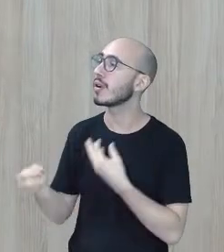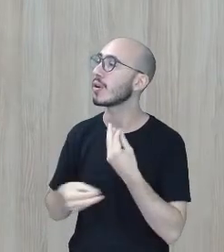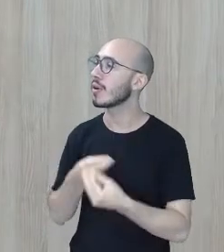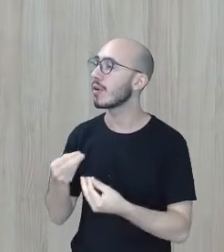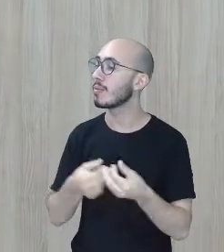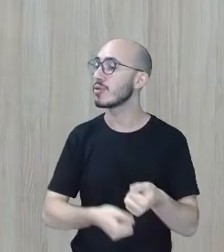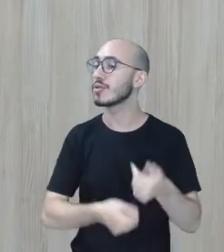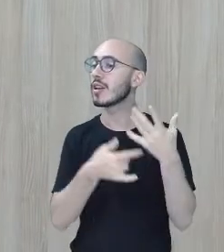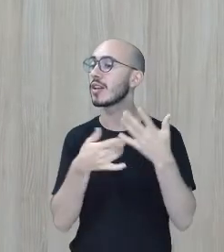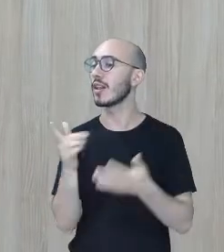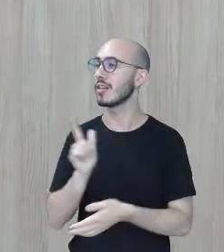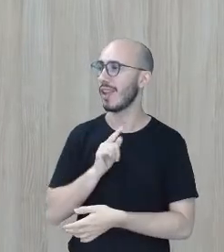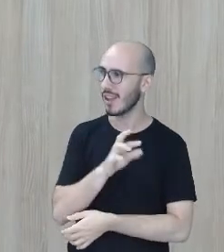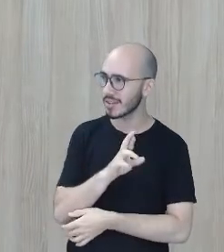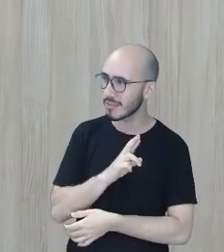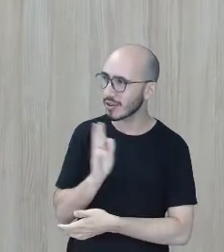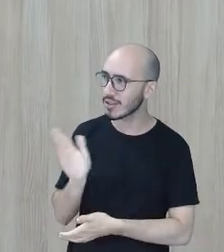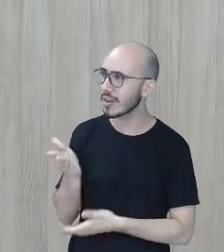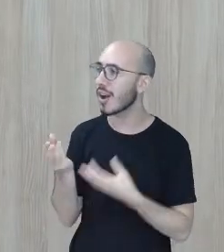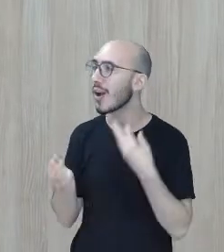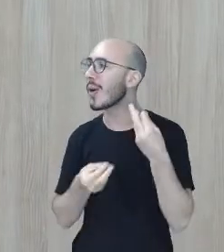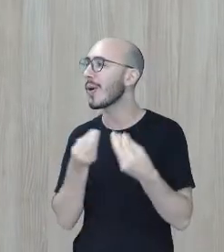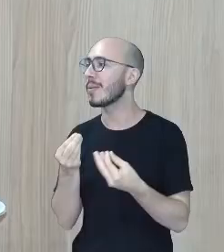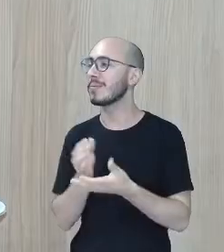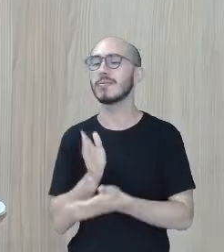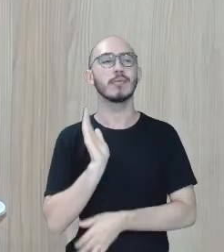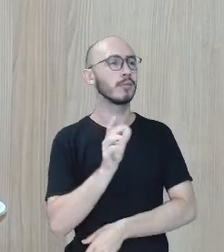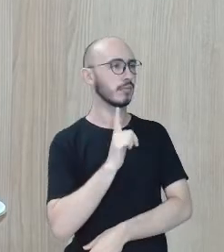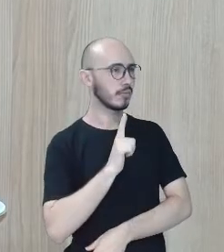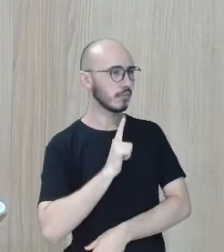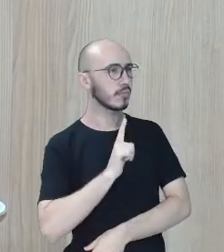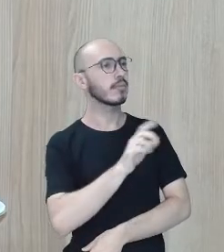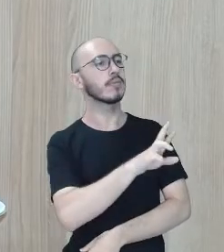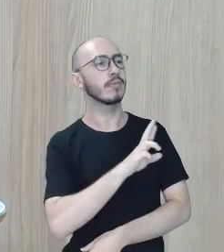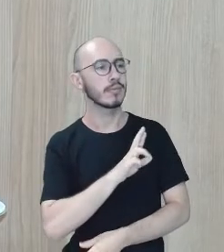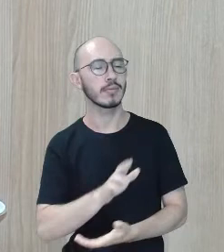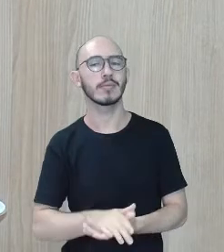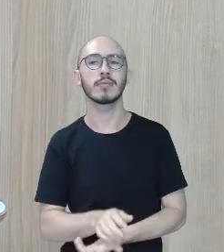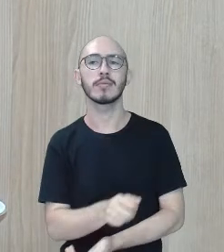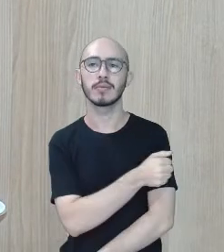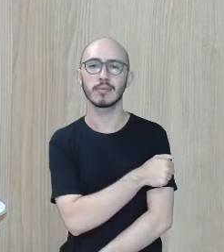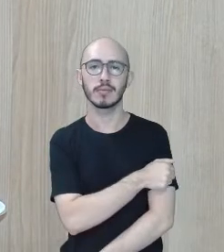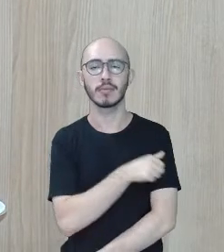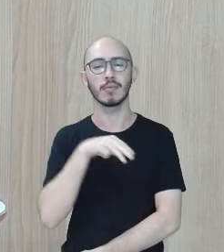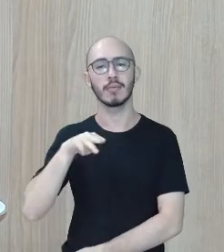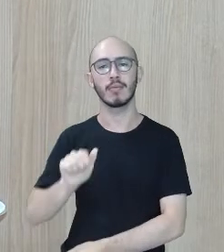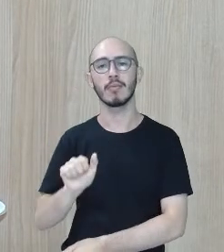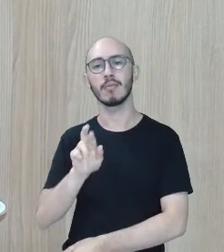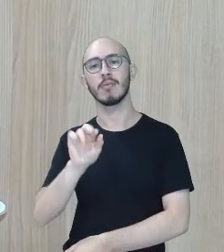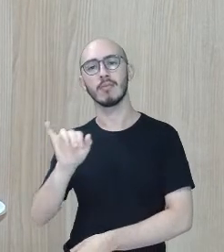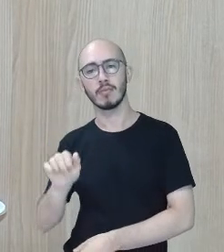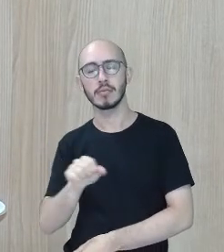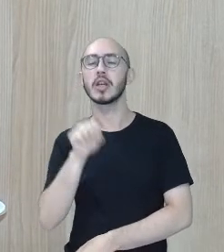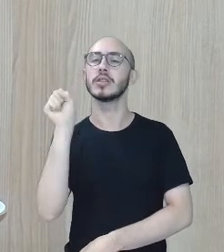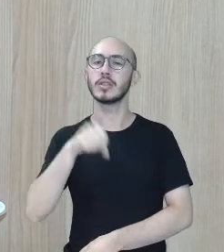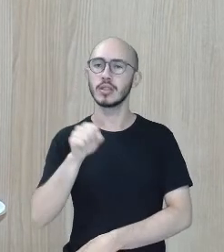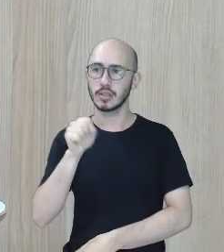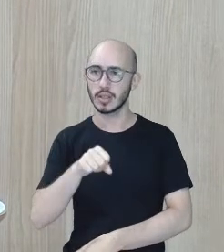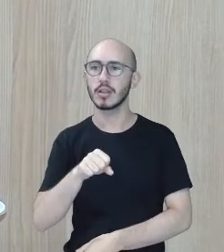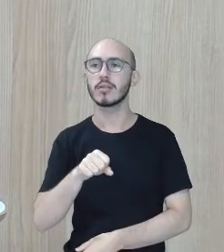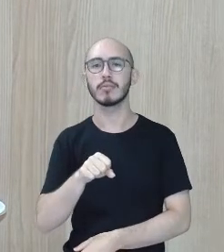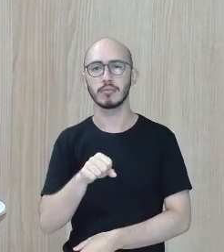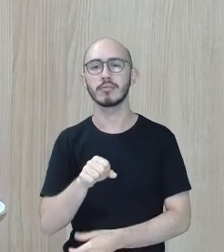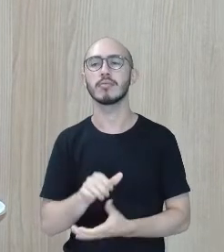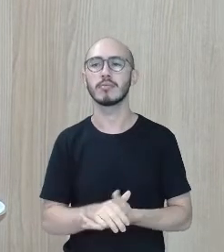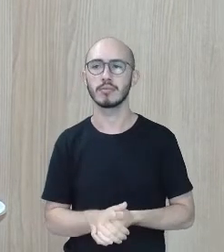o nosso chat? Já temos resposta? Como é que está aí? Já temos sim, Cláudia. Maria colocou que sim, né?